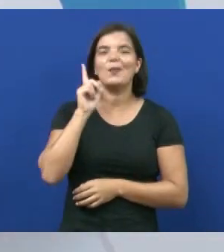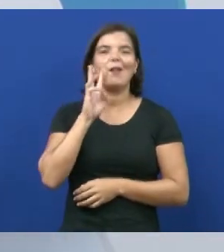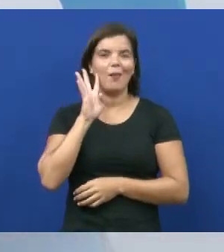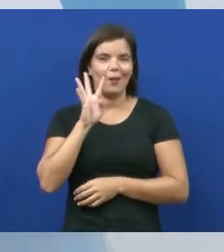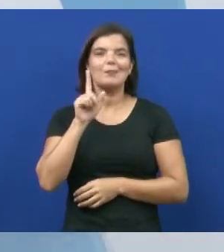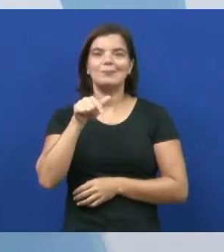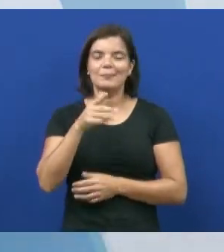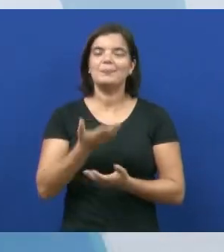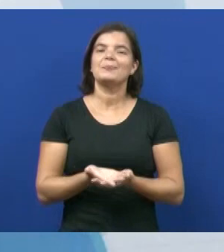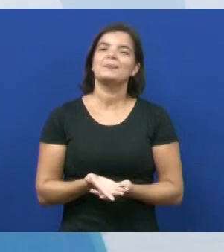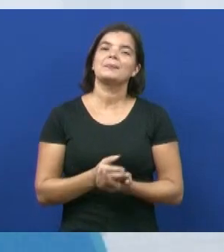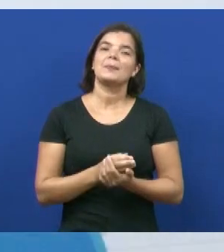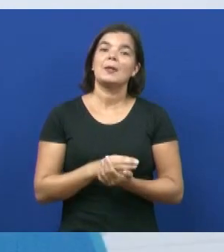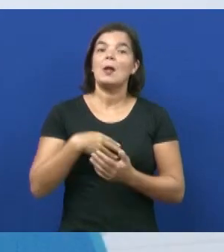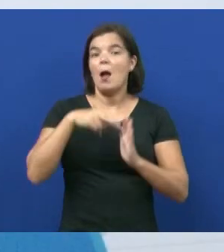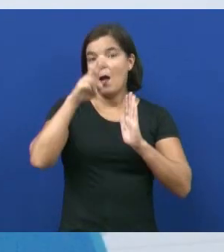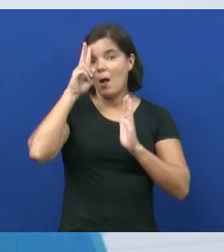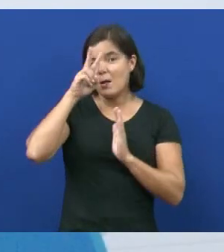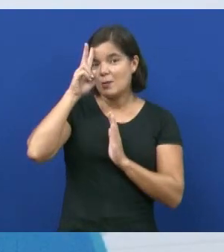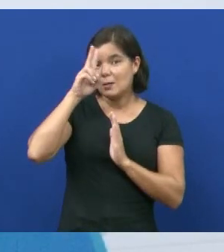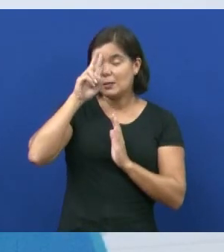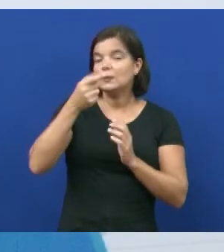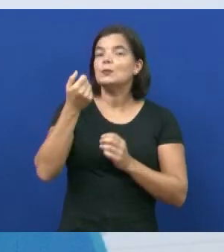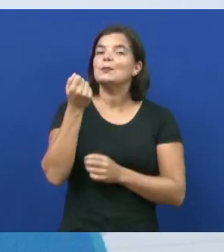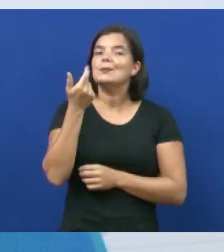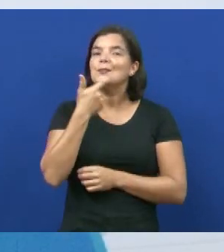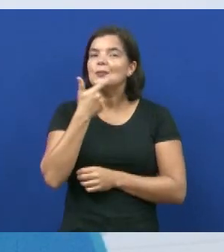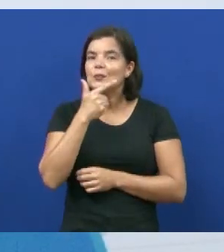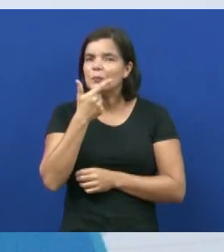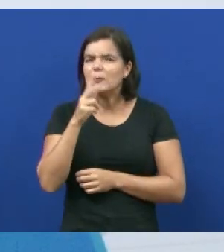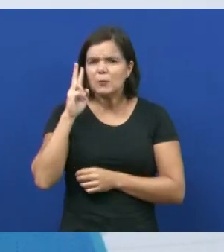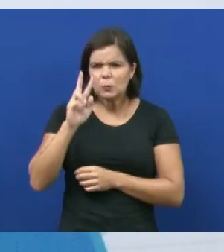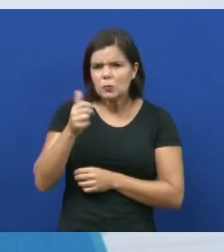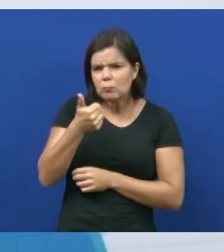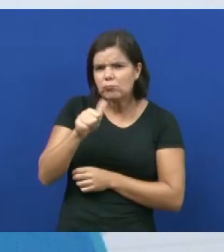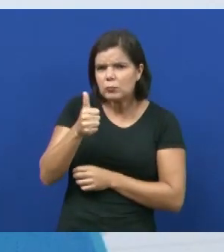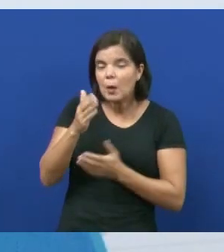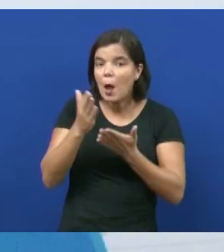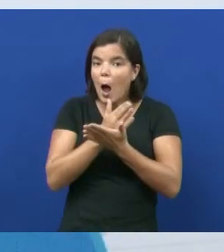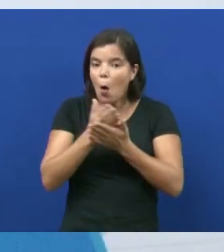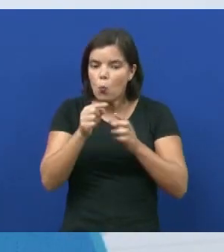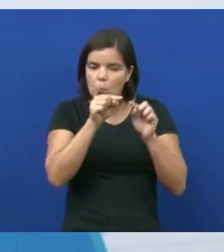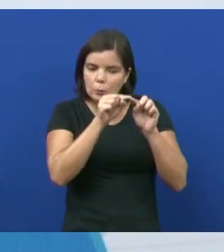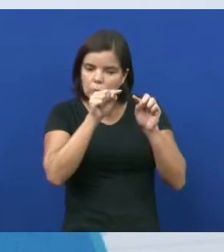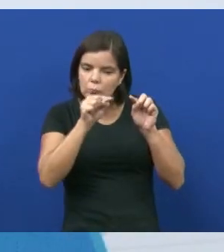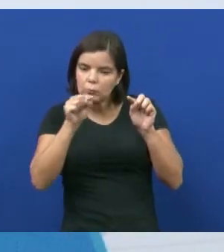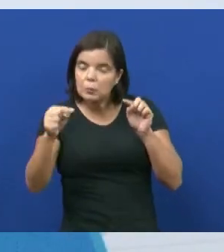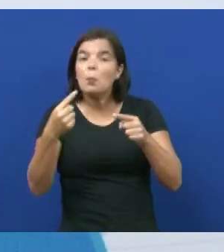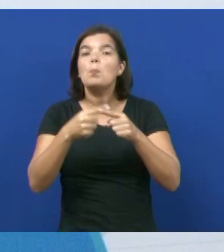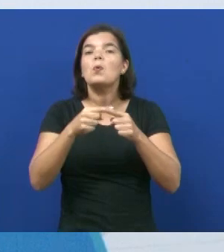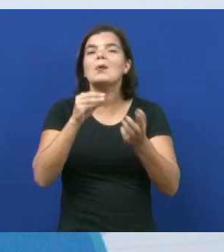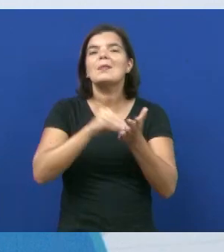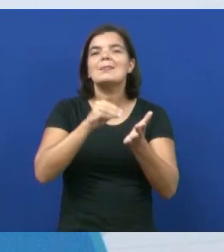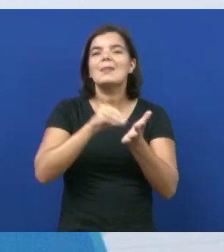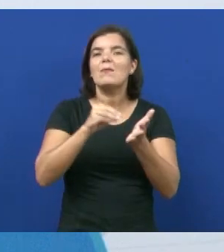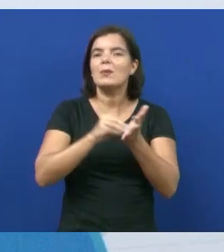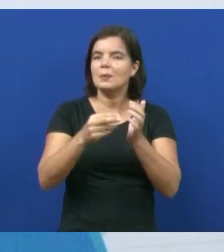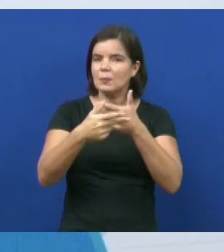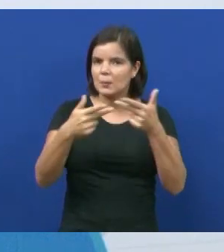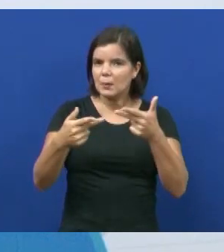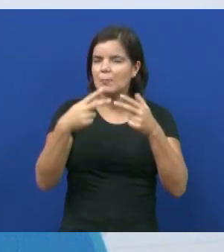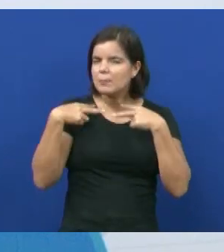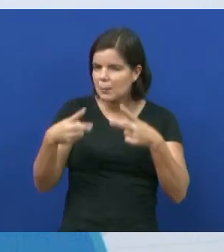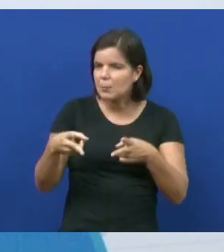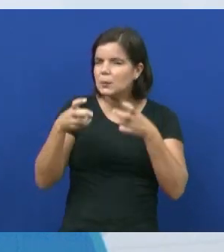né? O conto, vocês conseguiram observar que tem algumas lacunas. Porque está faltando alguma coisa. Vocês